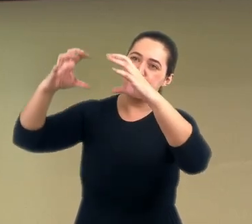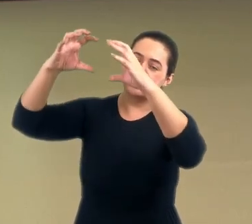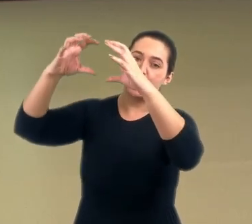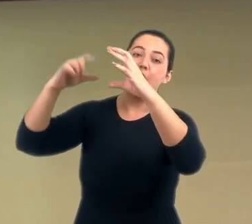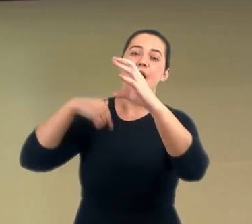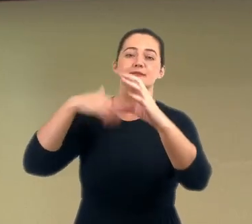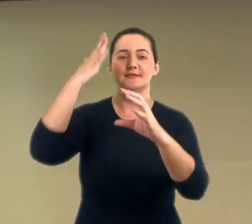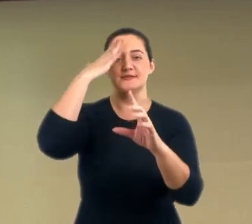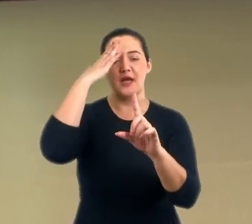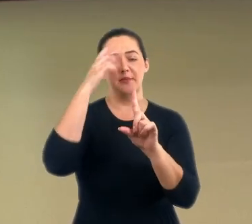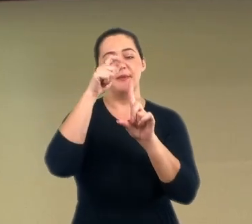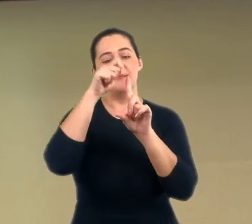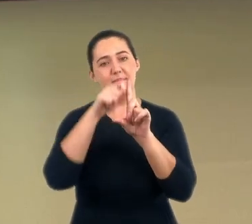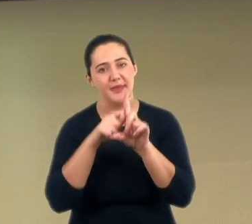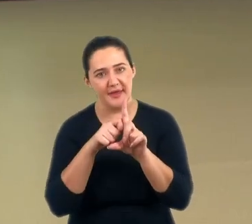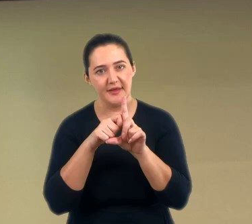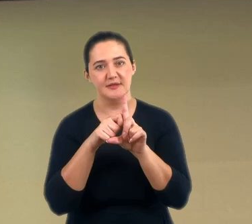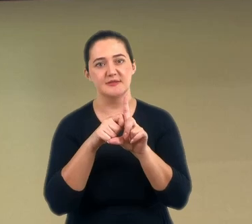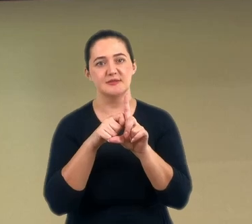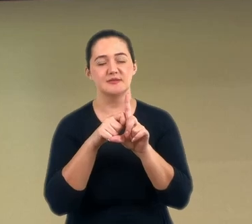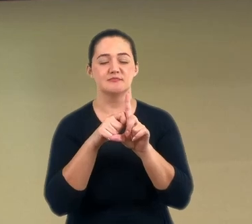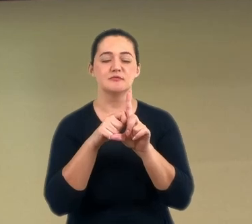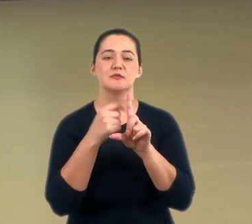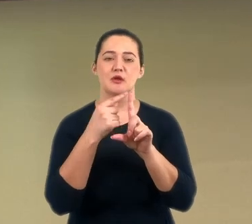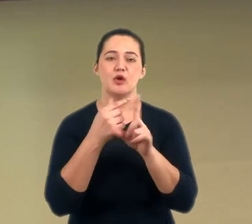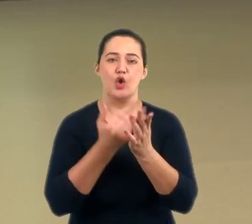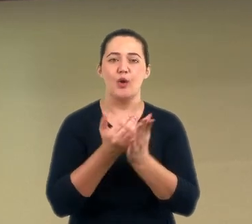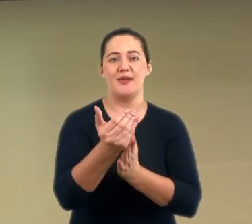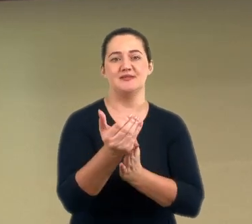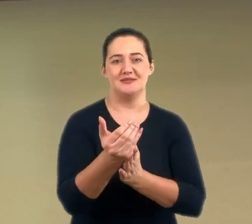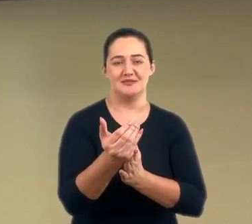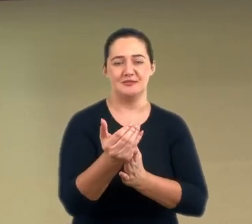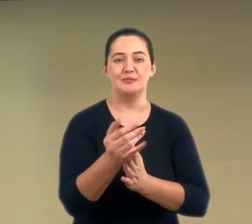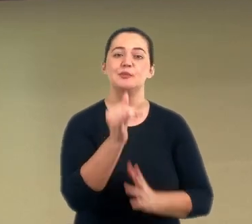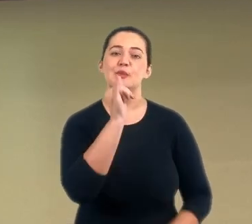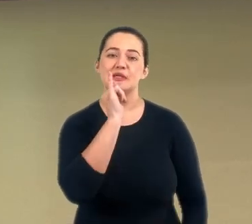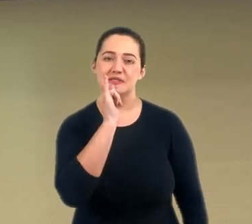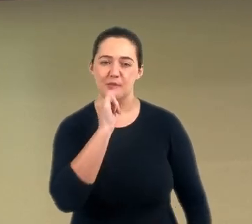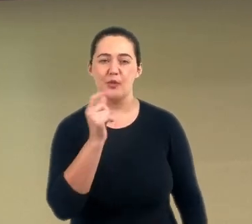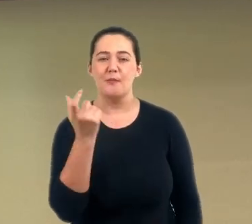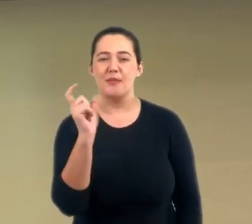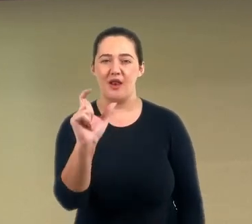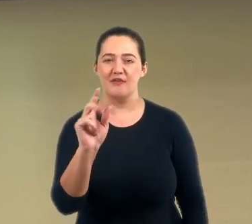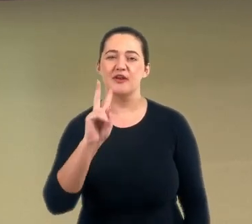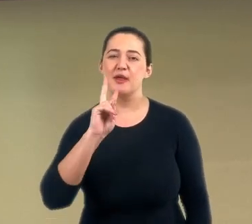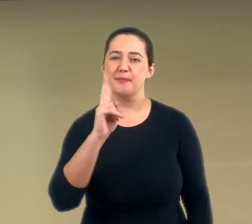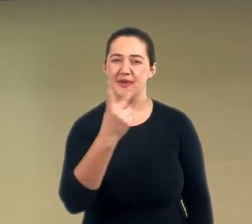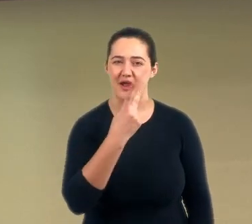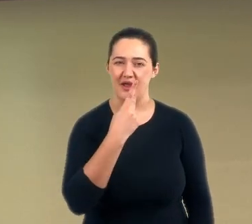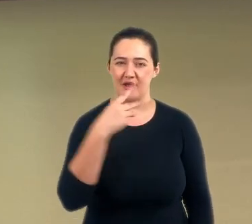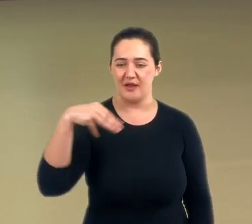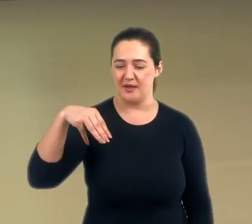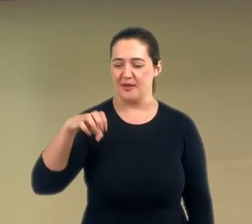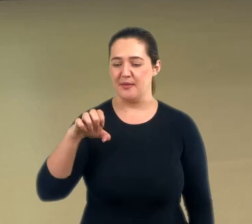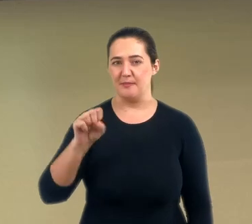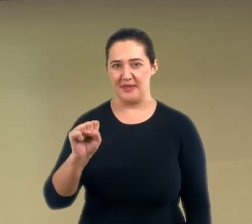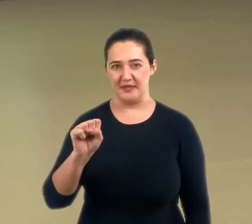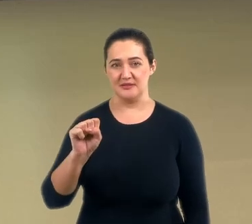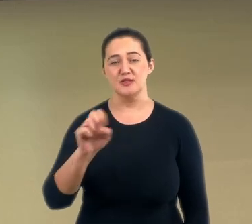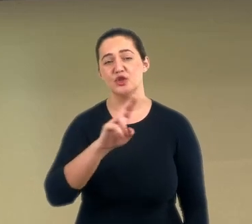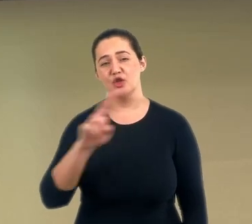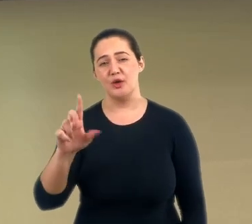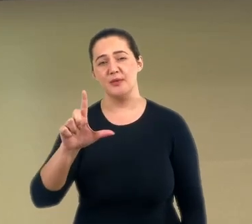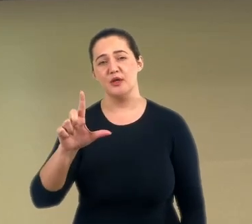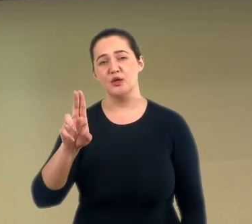que o mês estava sendo computado. Tanto é que uma das palavras hebraicas na Bíblia para mês é